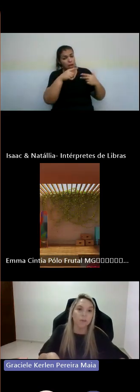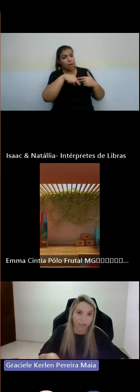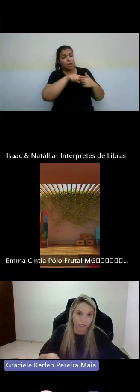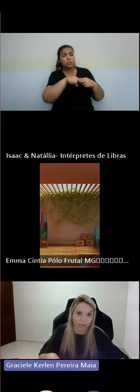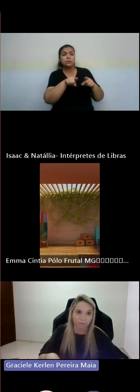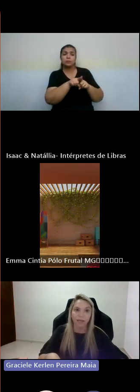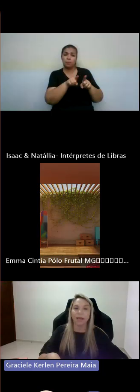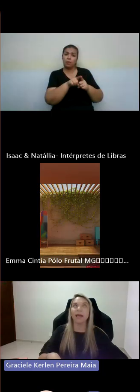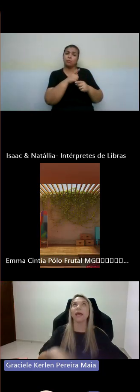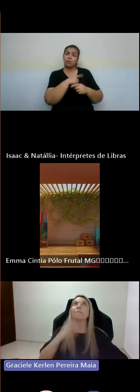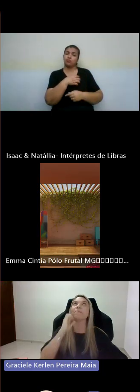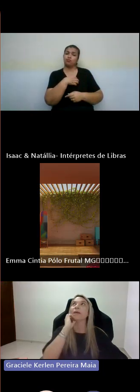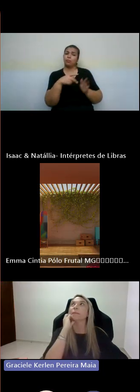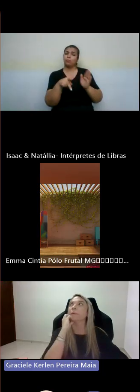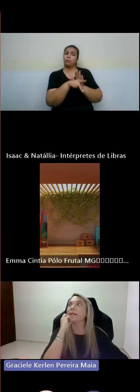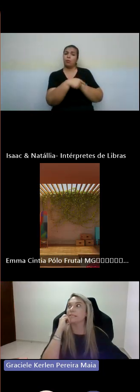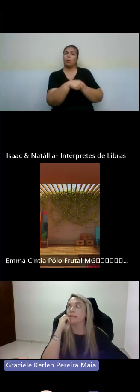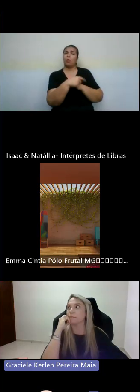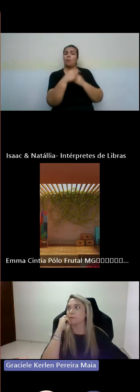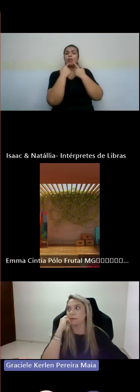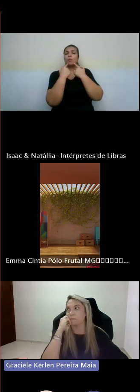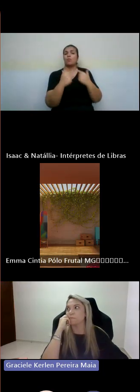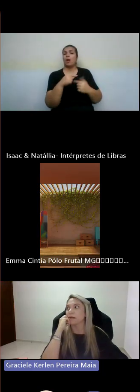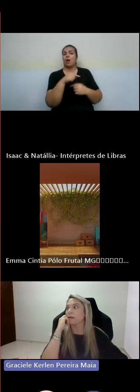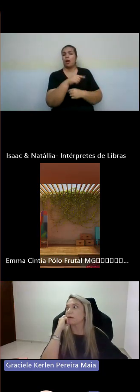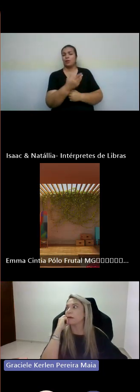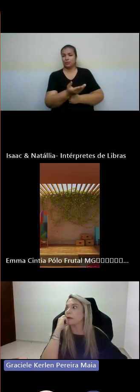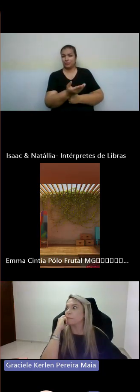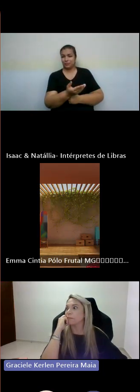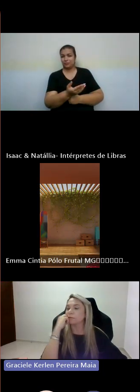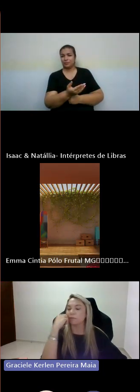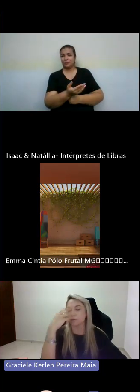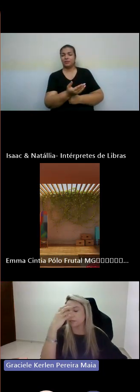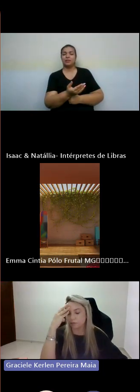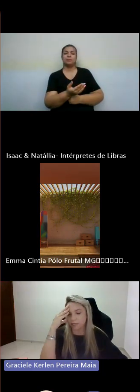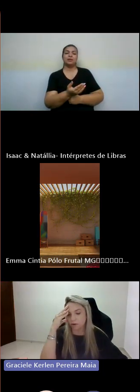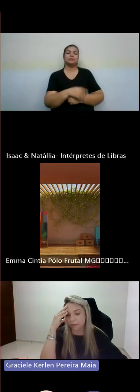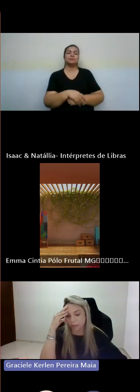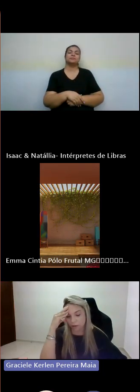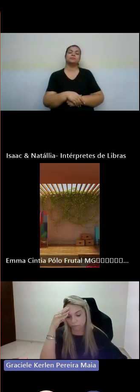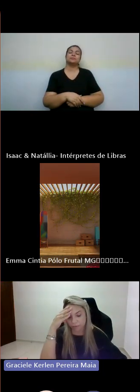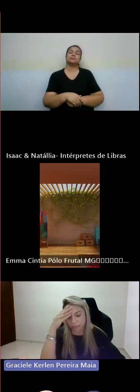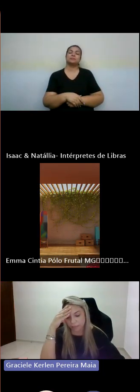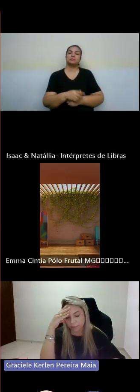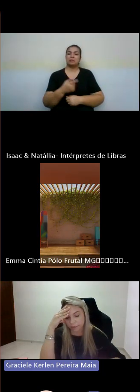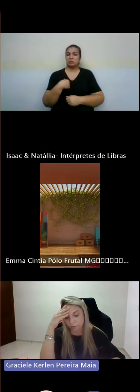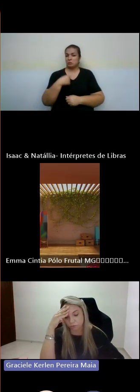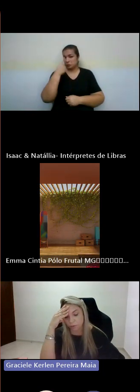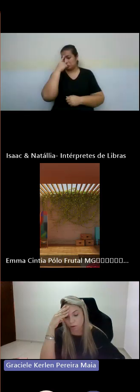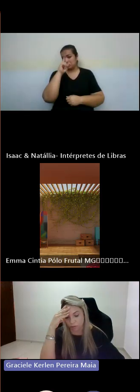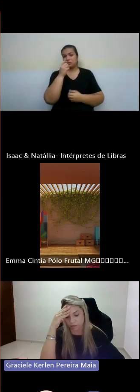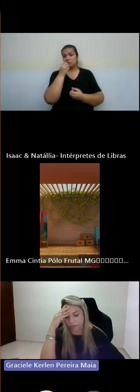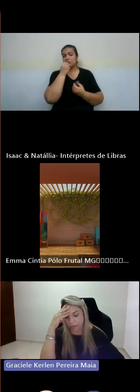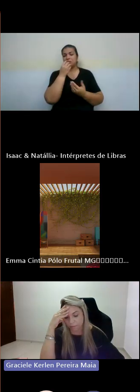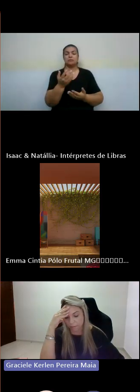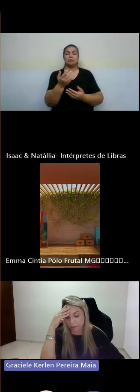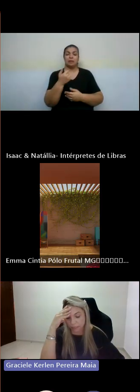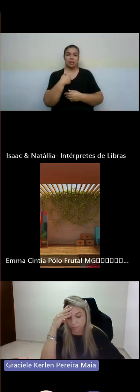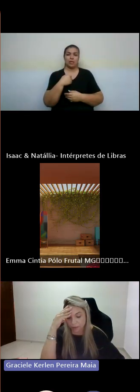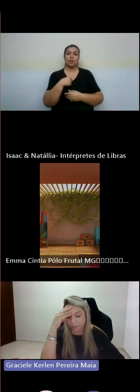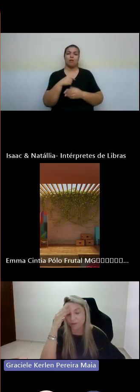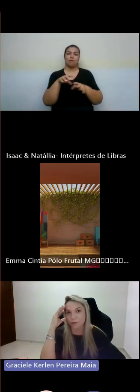de linguagem. Por exemplo, aqui, eu não sei se eu cheguei a comentar com vocês, eu sou bióloga, né? A